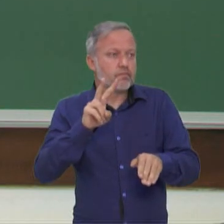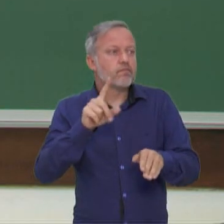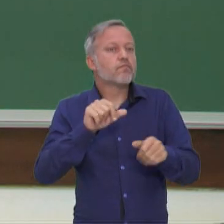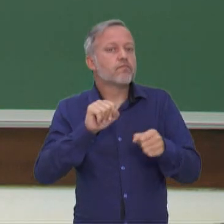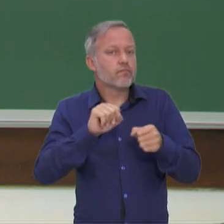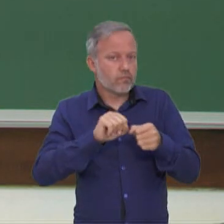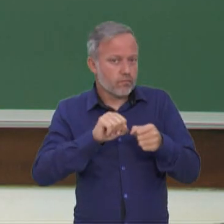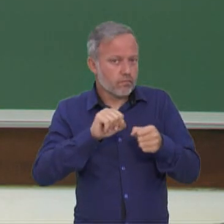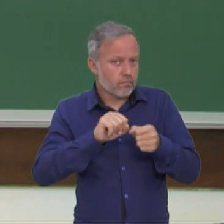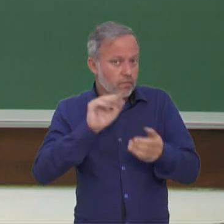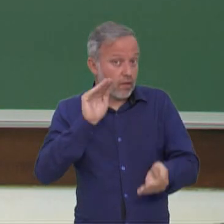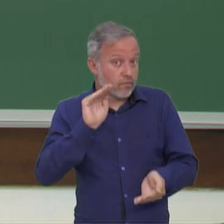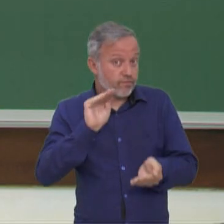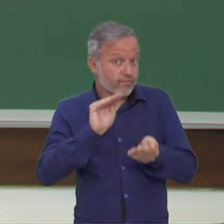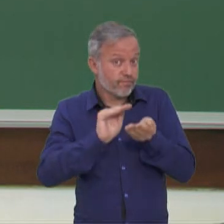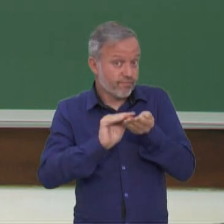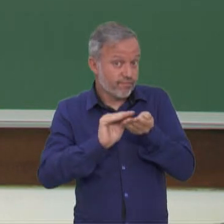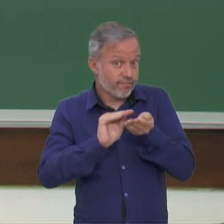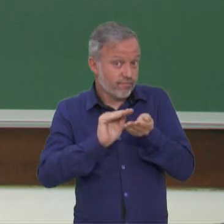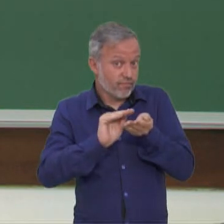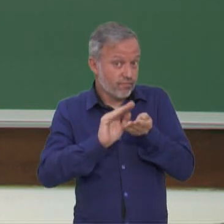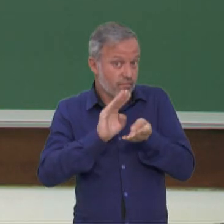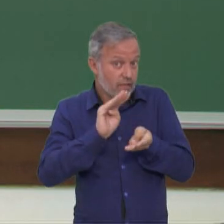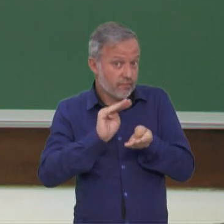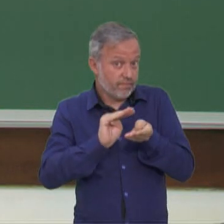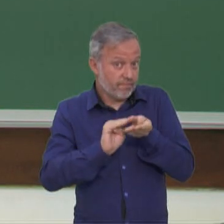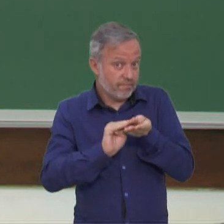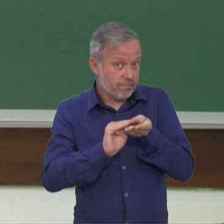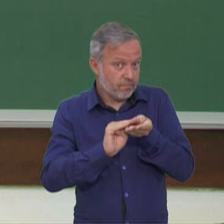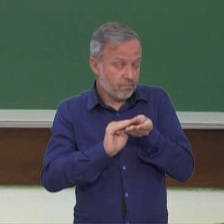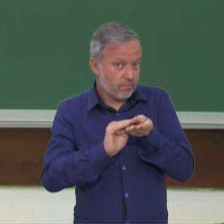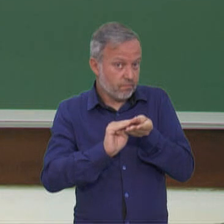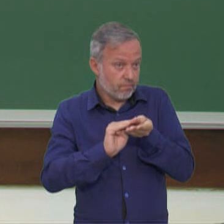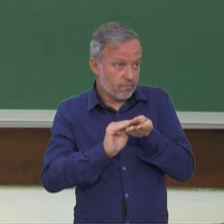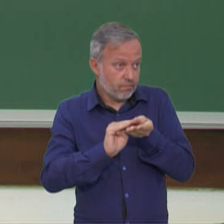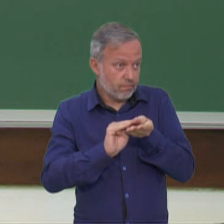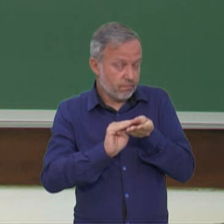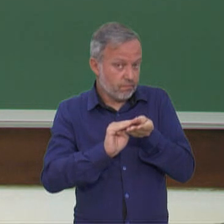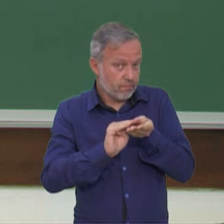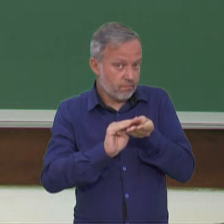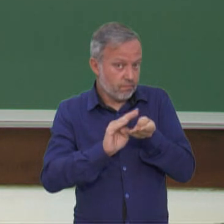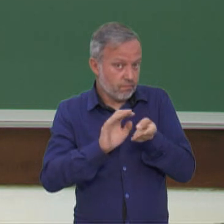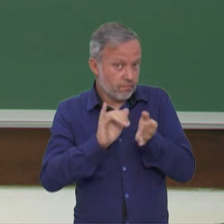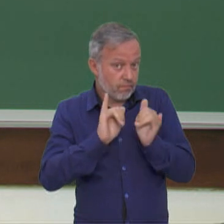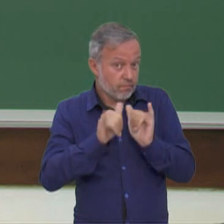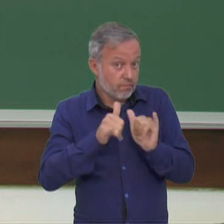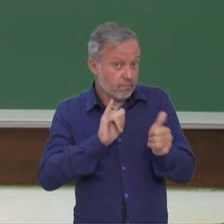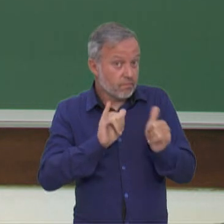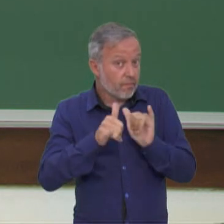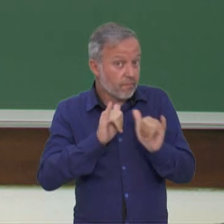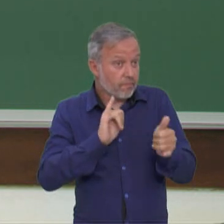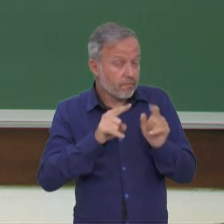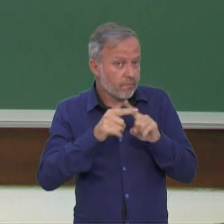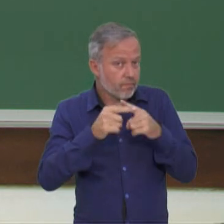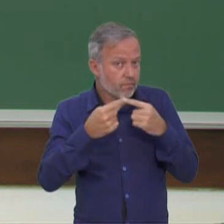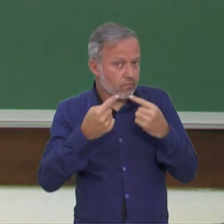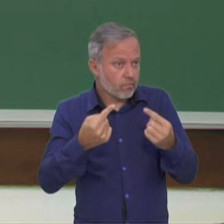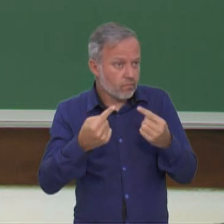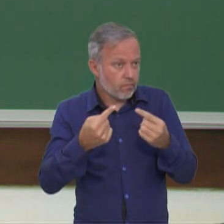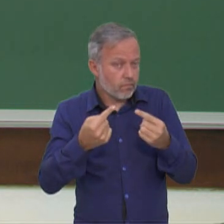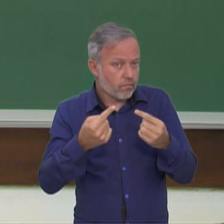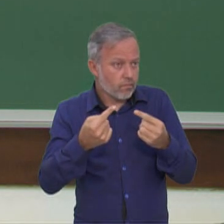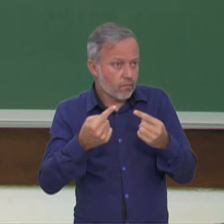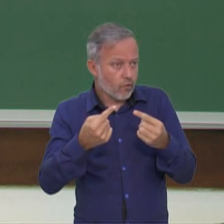óbvio que eu tive que resumir, sintetizar, né, as informações, certo? Mas